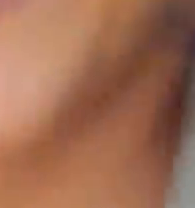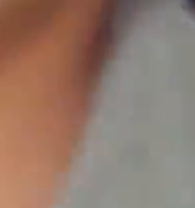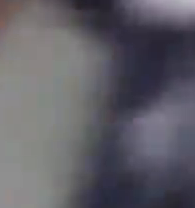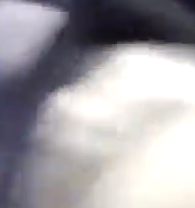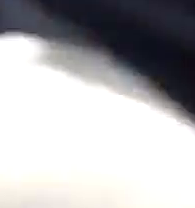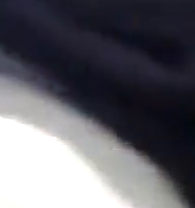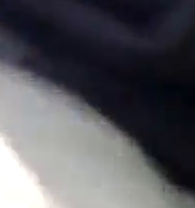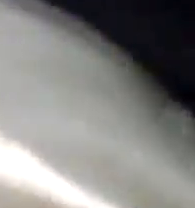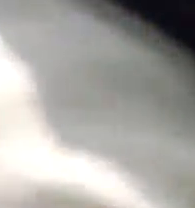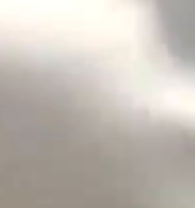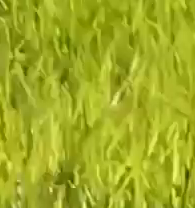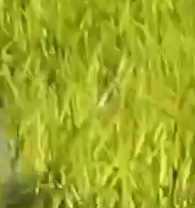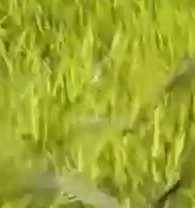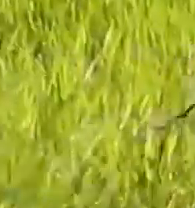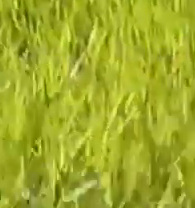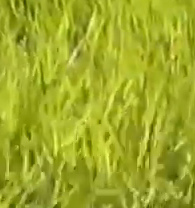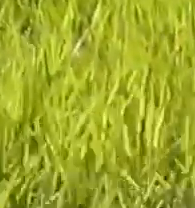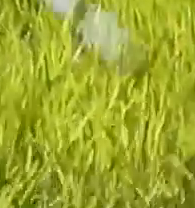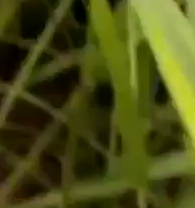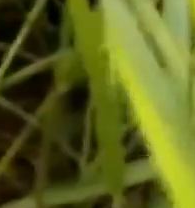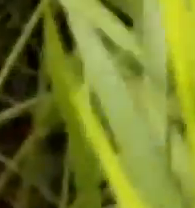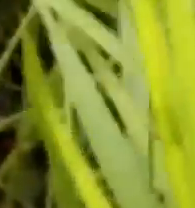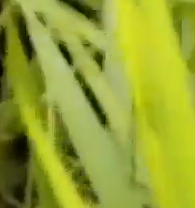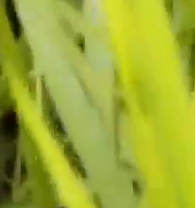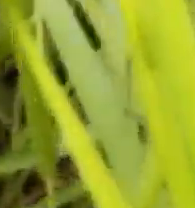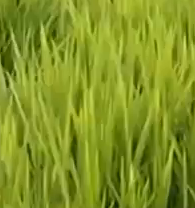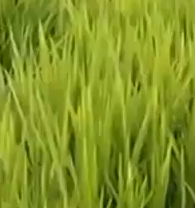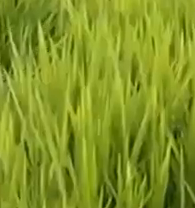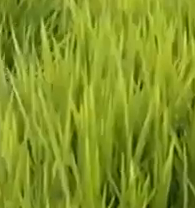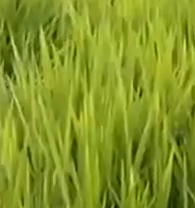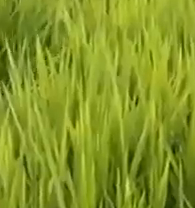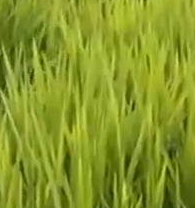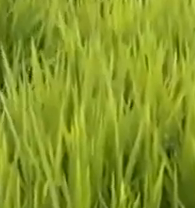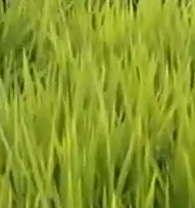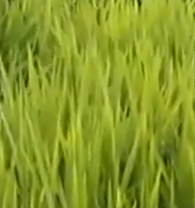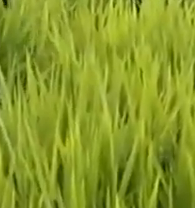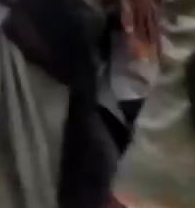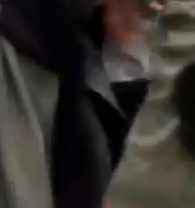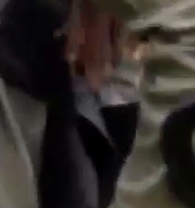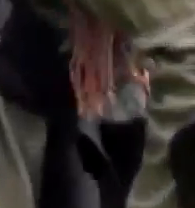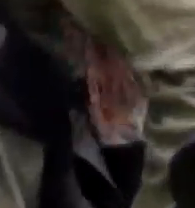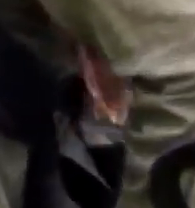de muletas por um gramado. Ela usa uma bandana na cabeça e carrega a mochila nas costas.